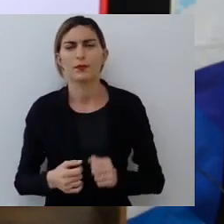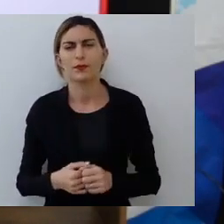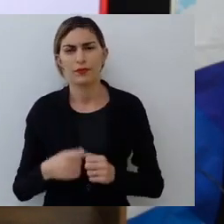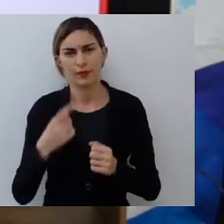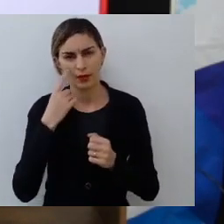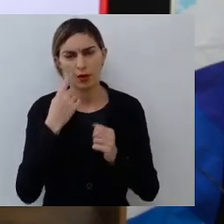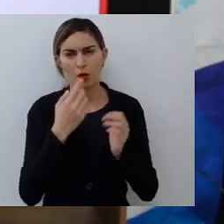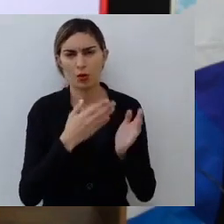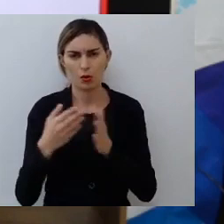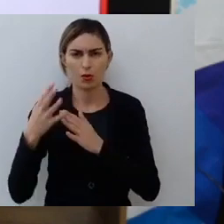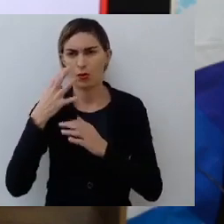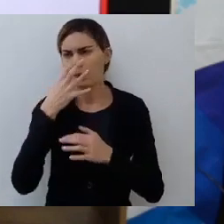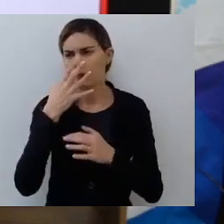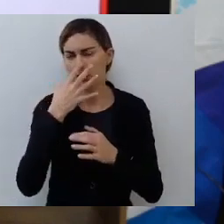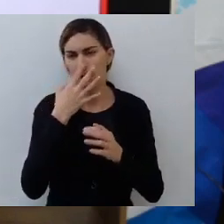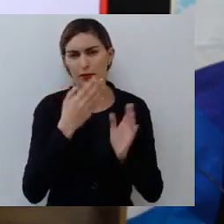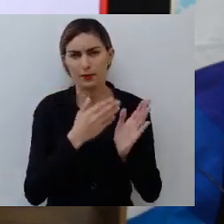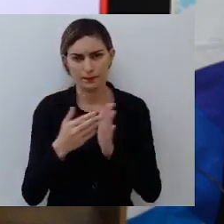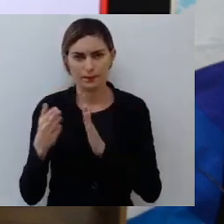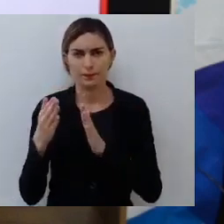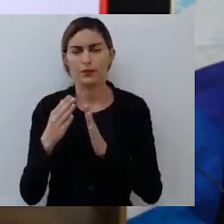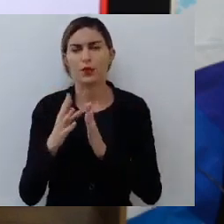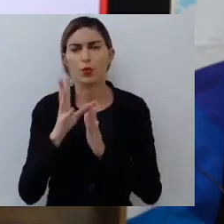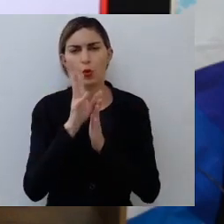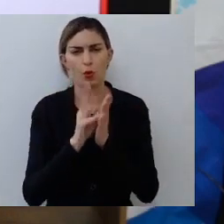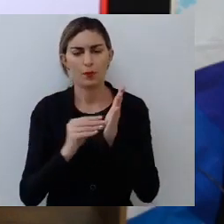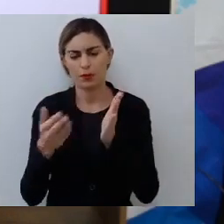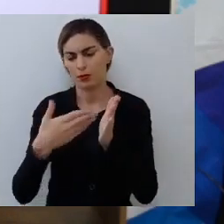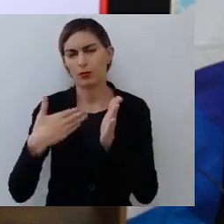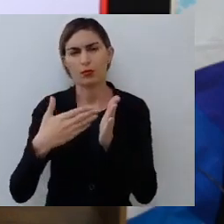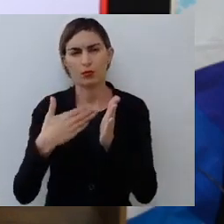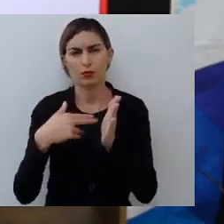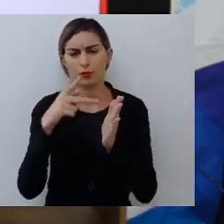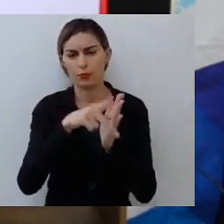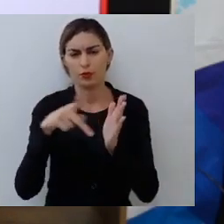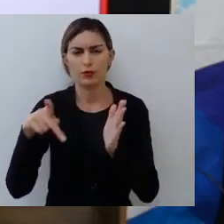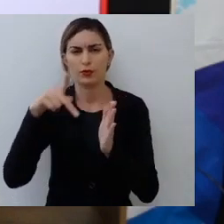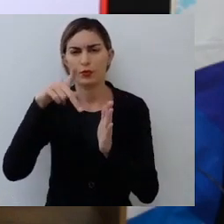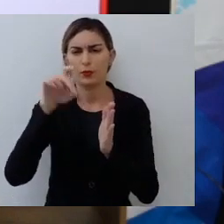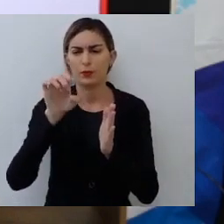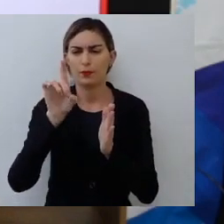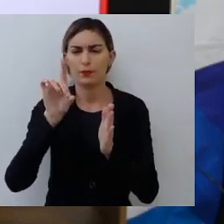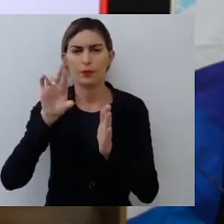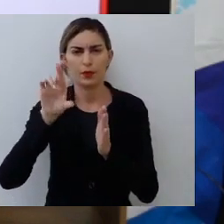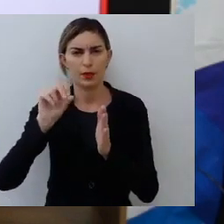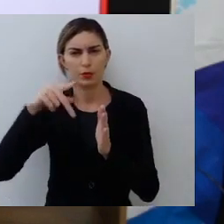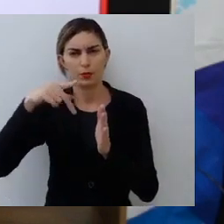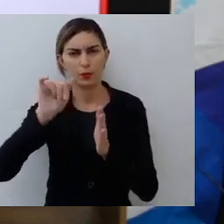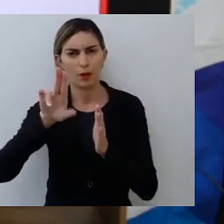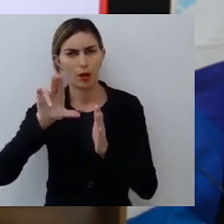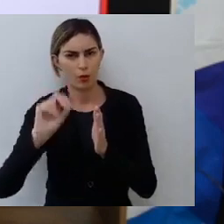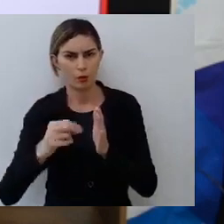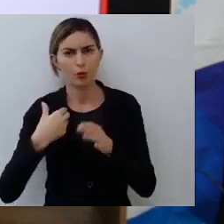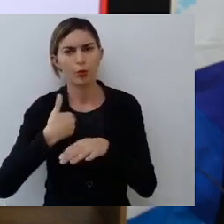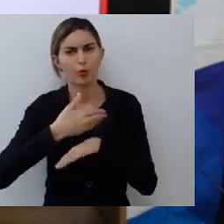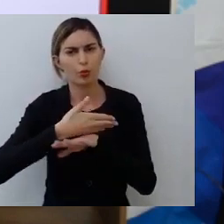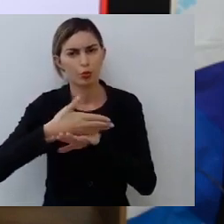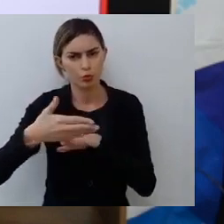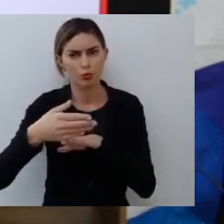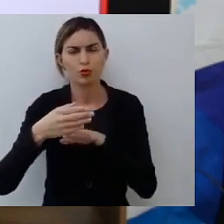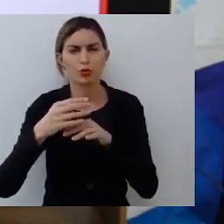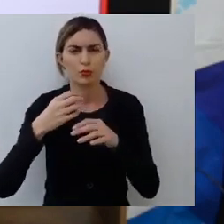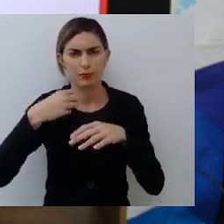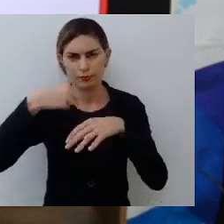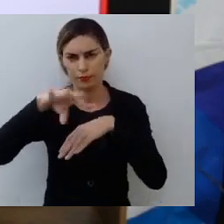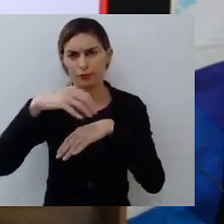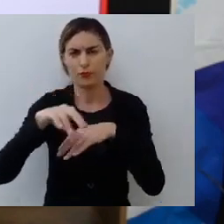vamos observar um trechinho que eu tirei de um livro do professor Pedro Paulo Funari. Eu costumo trazer muitas referências para a sala